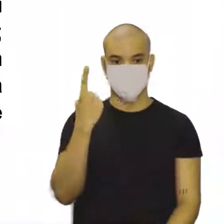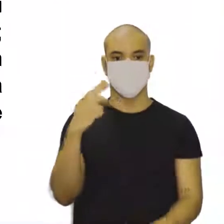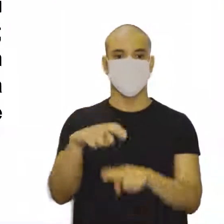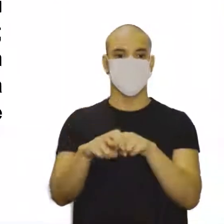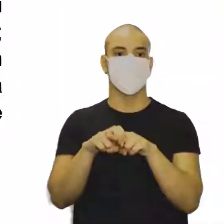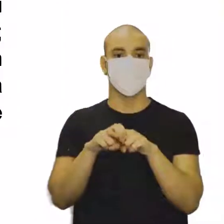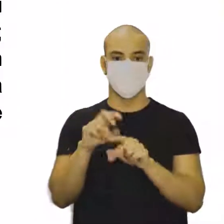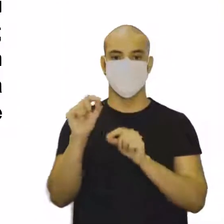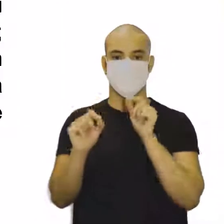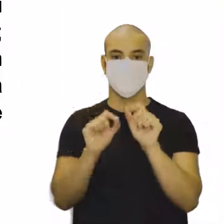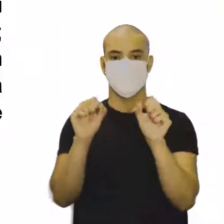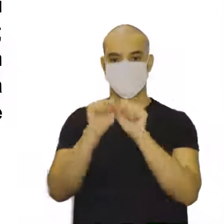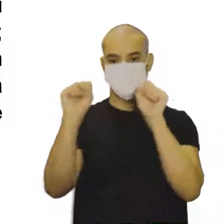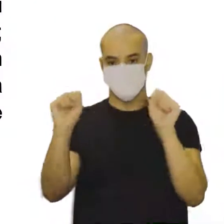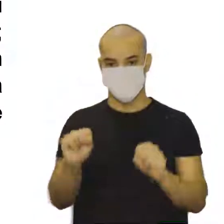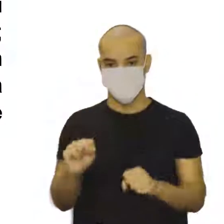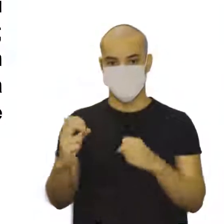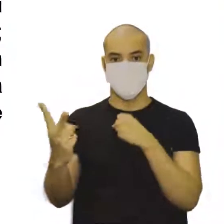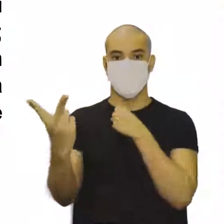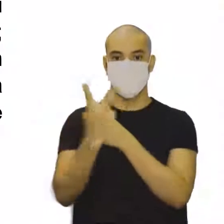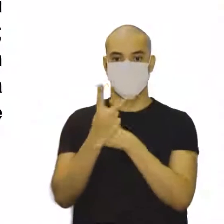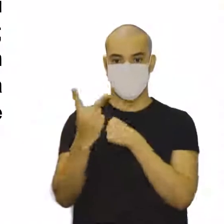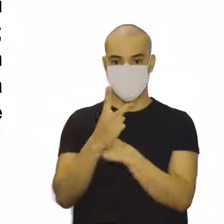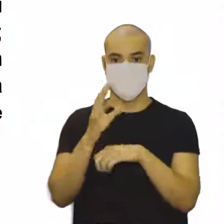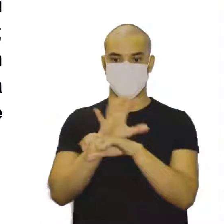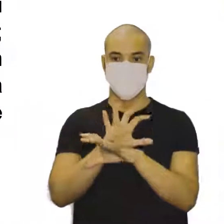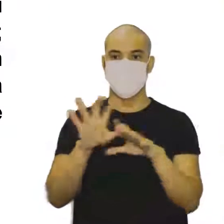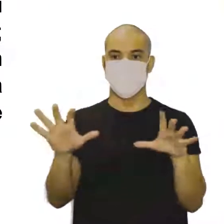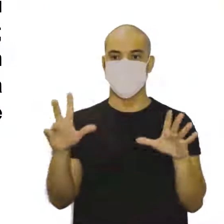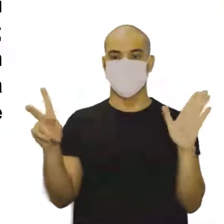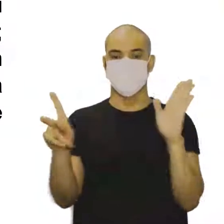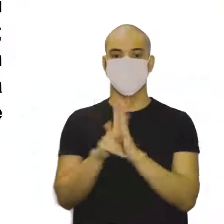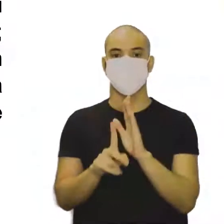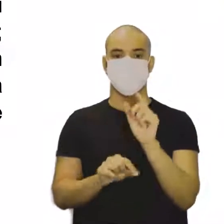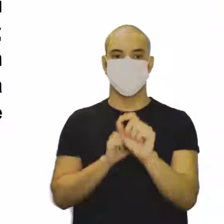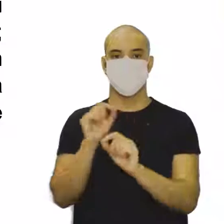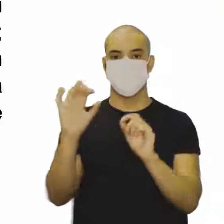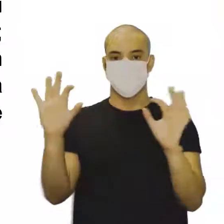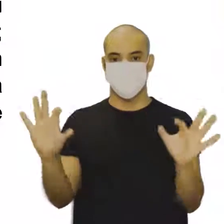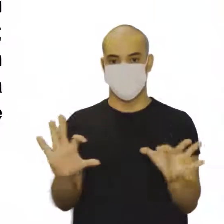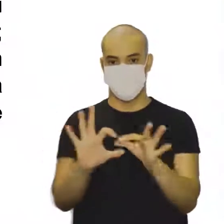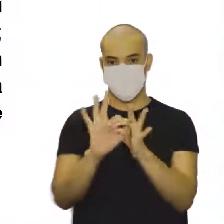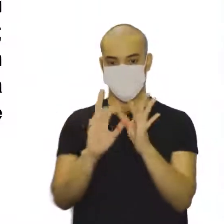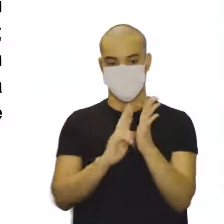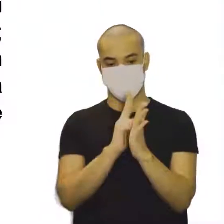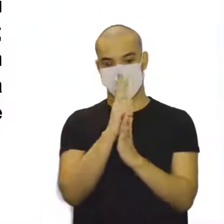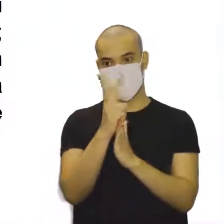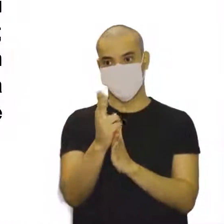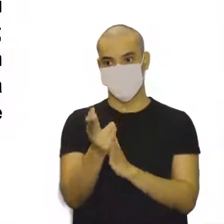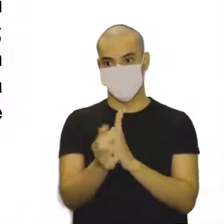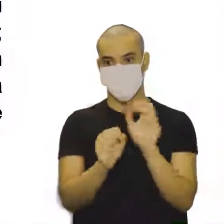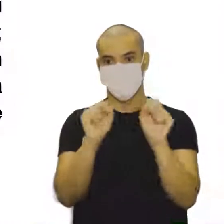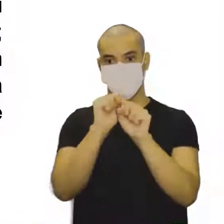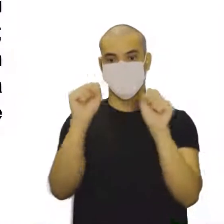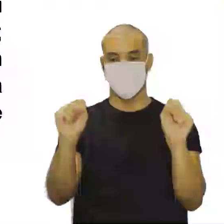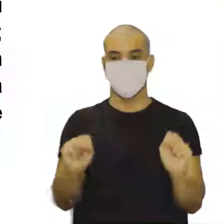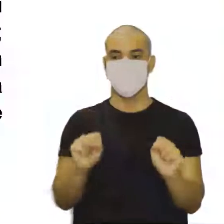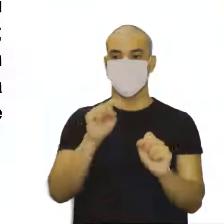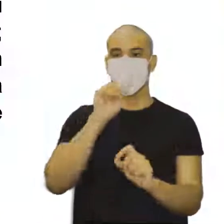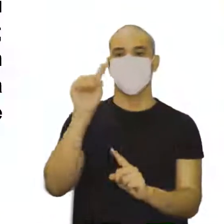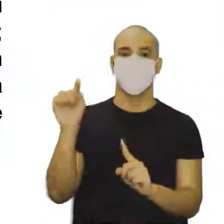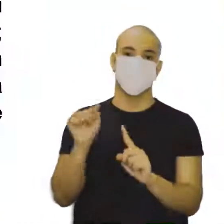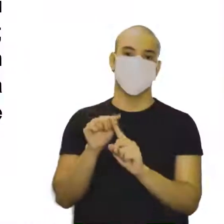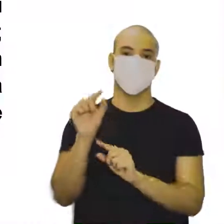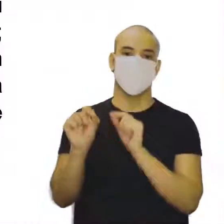só, o sistema de proteção aí vem a ser um conjuntinho de sistemas e tem por objetivo o